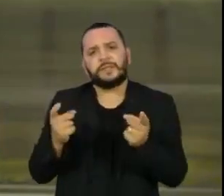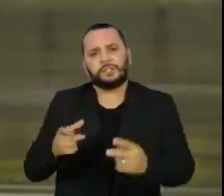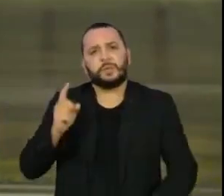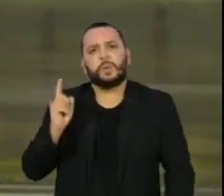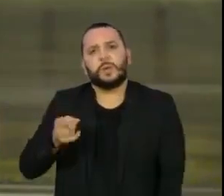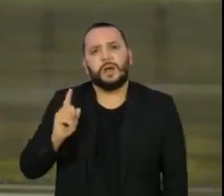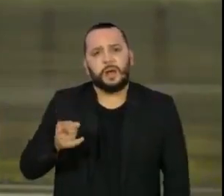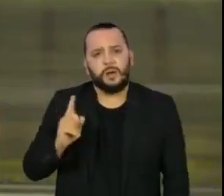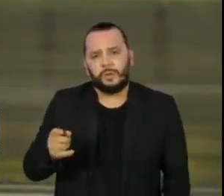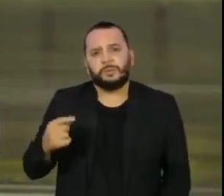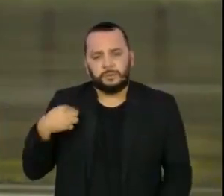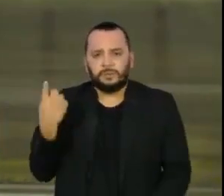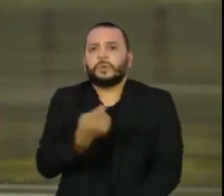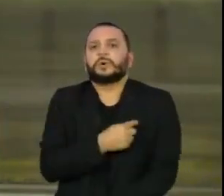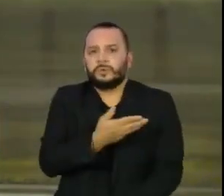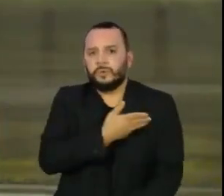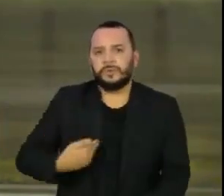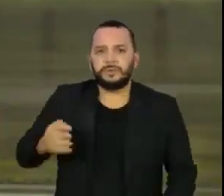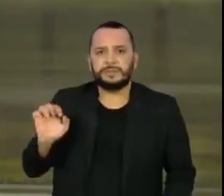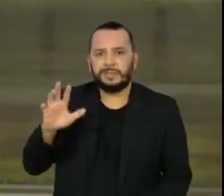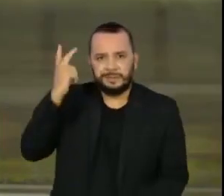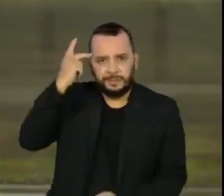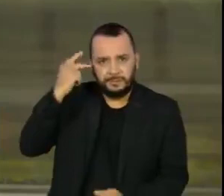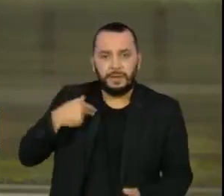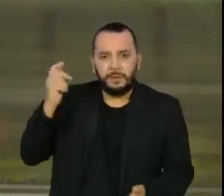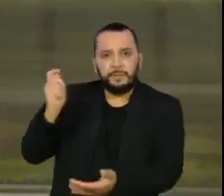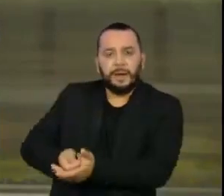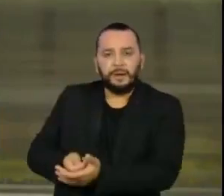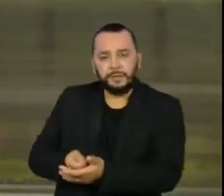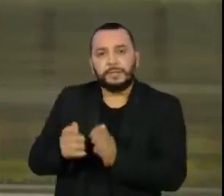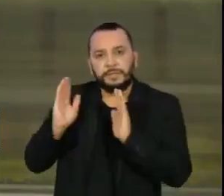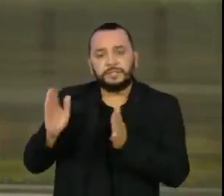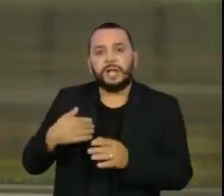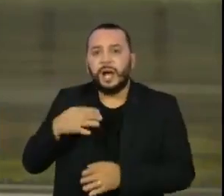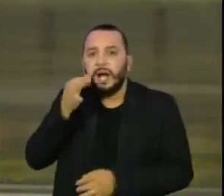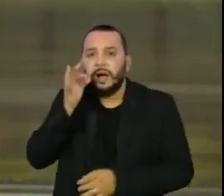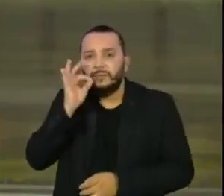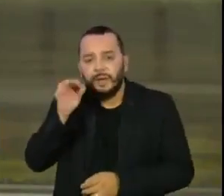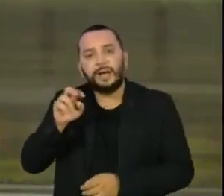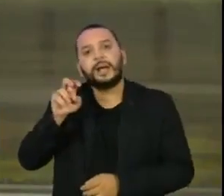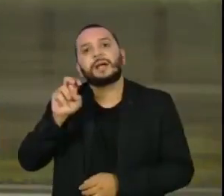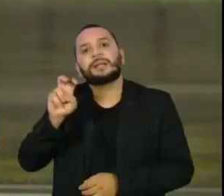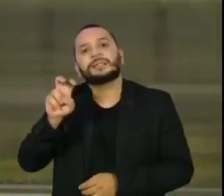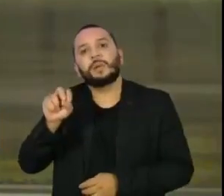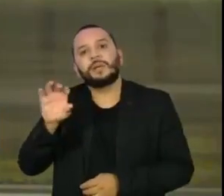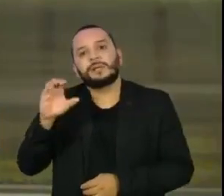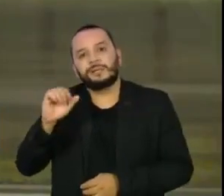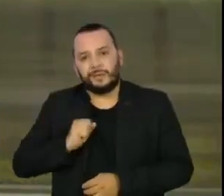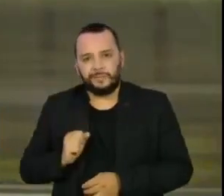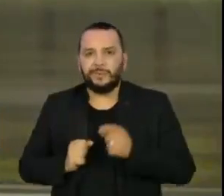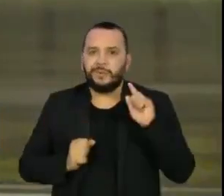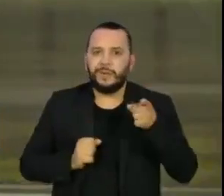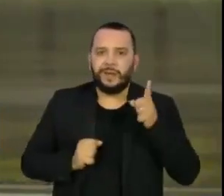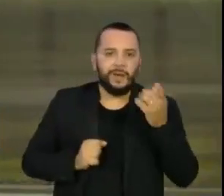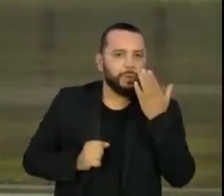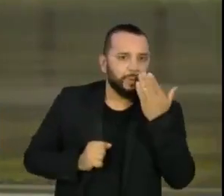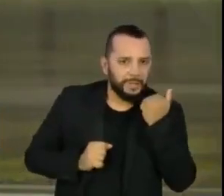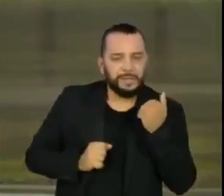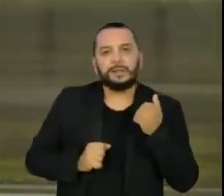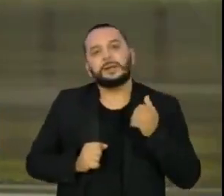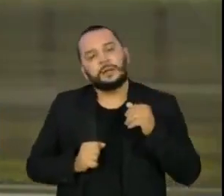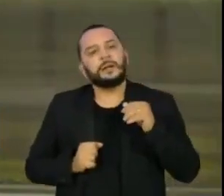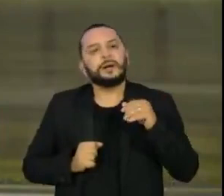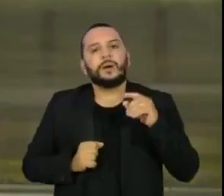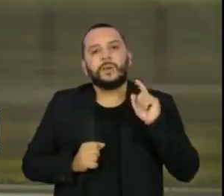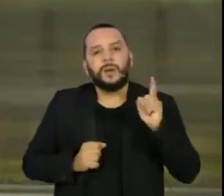oferecido, subsidiado pelo governo de São Paulo, a 50 centavos o café da manhã e a R$1 o almoço e R$1